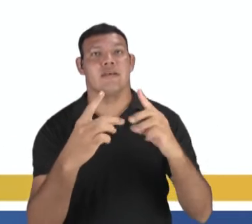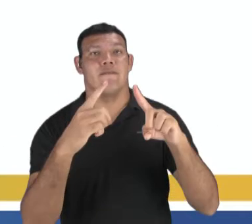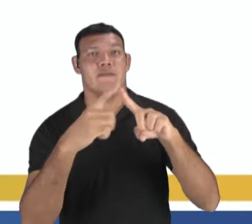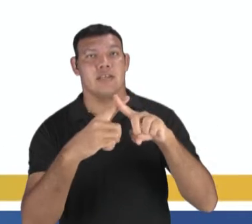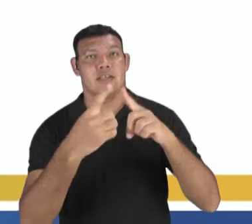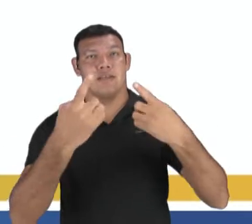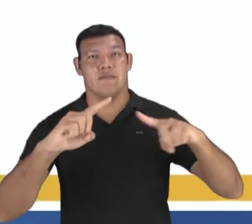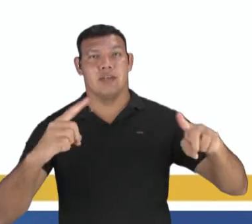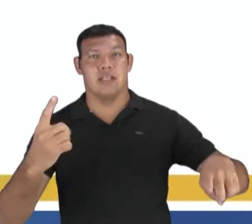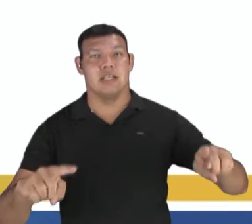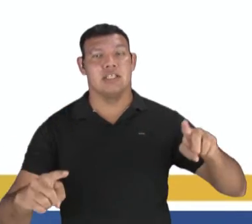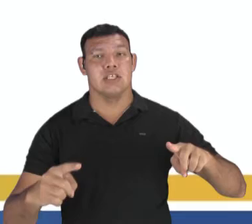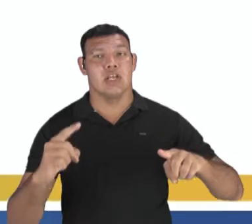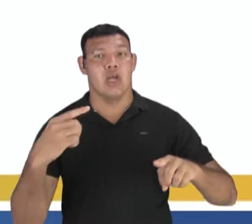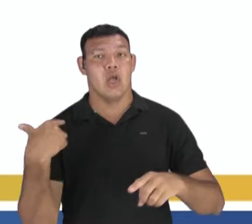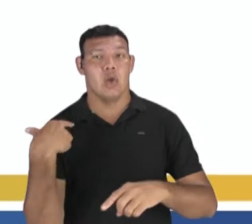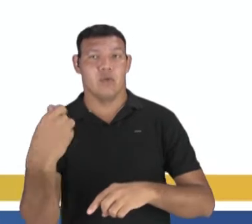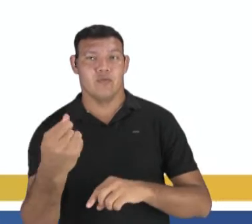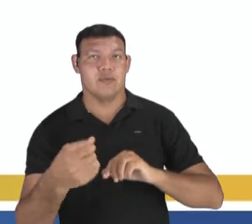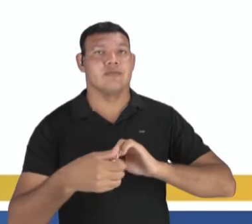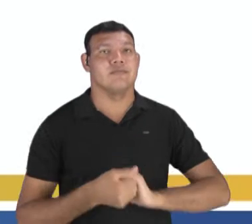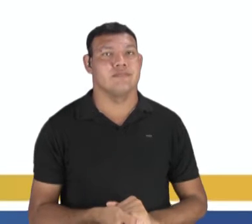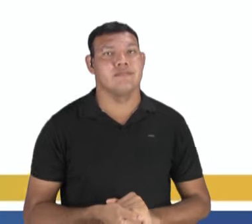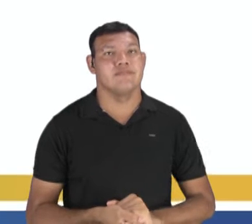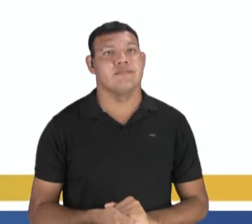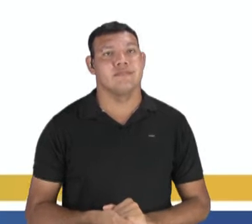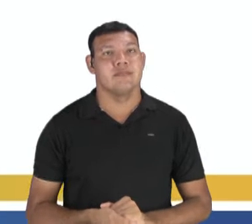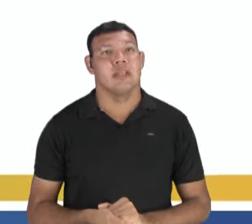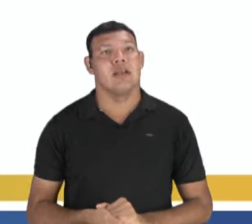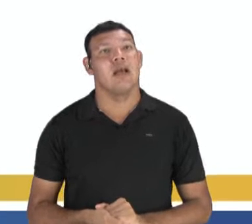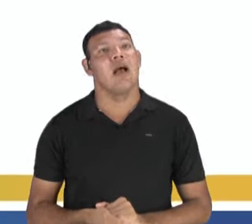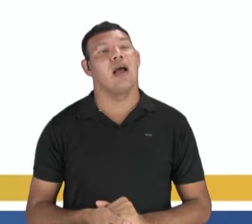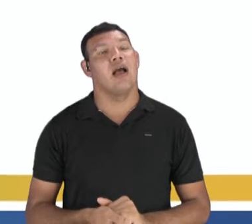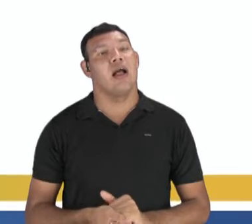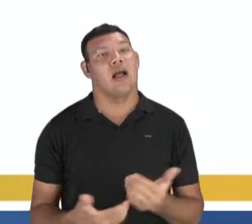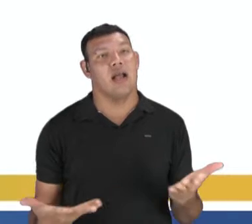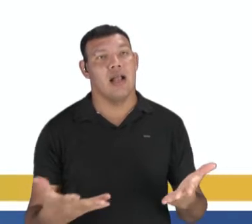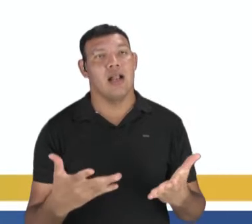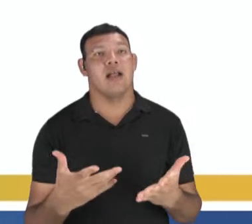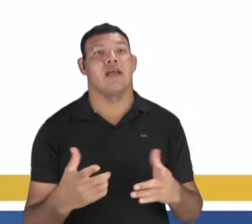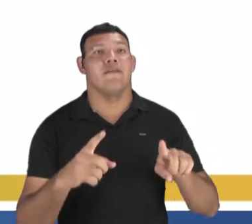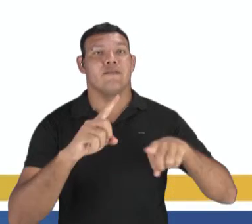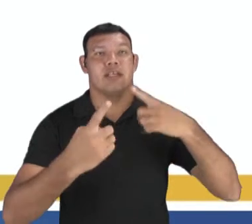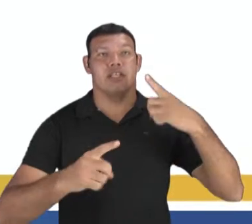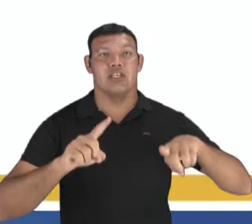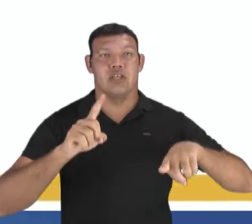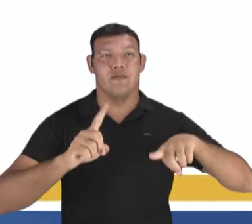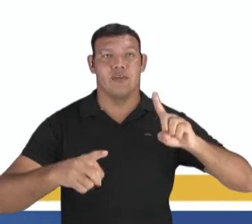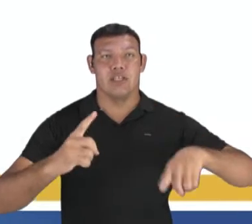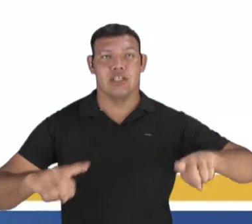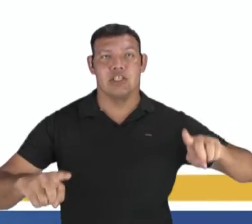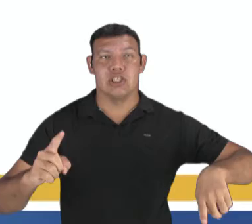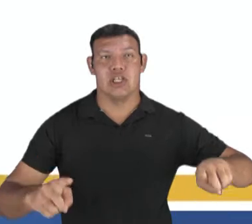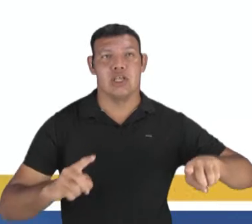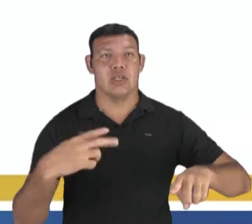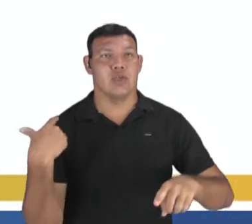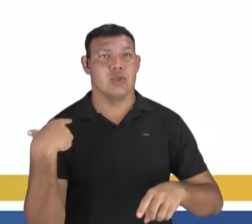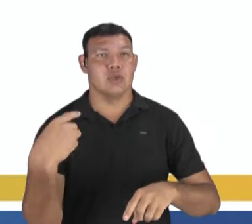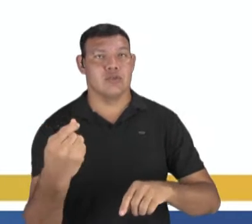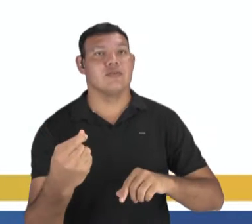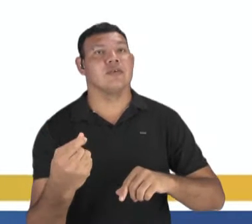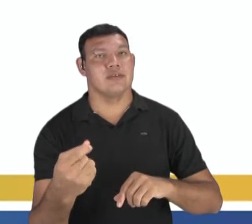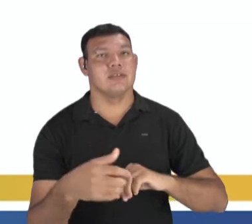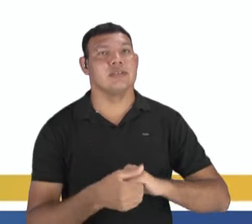Força vezes a variação de tempo é igual a massa vezes a variação da velocidade, né? Velocidade final menos inicial. Pessoal, isso aqui,